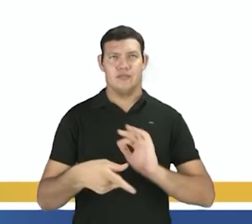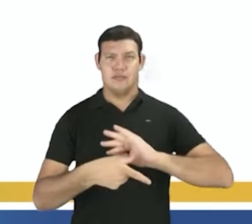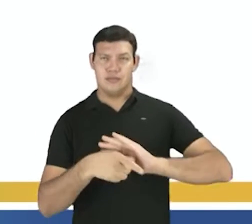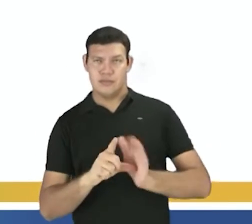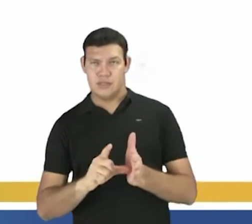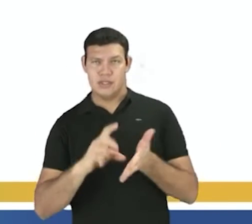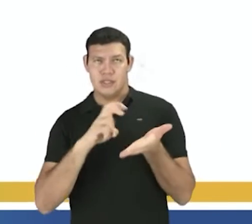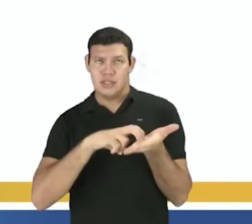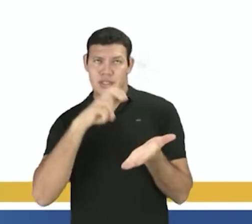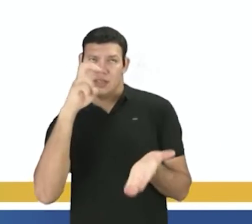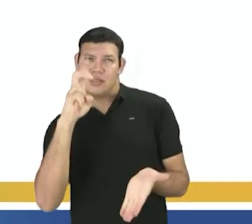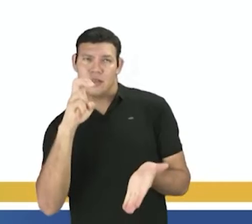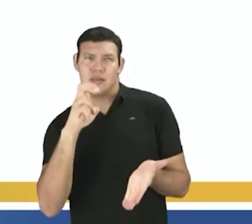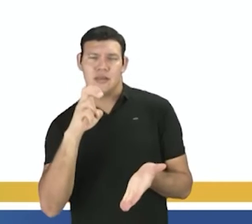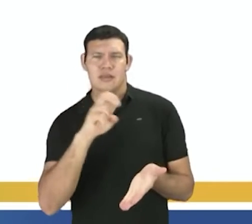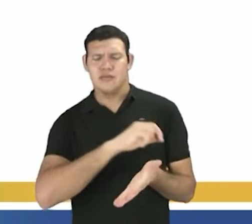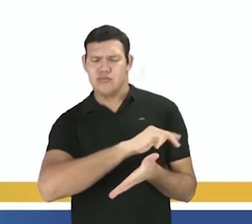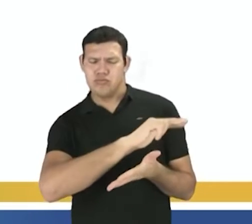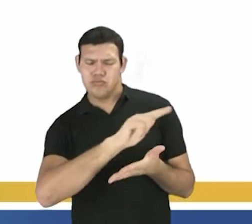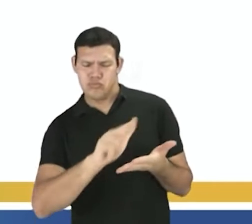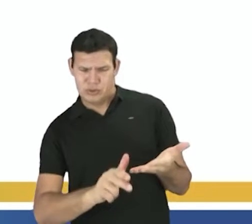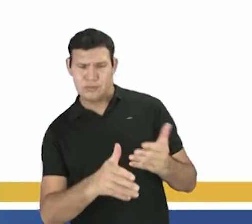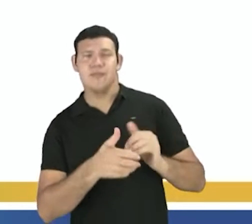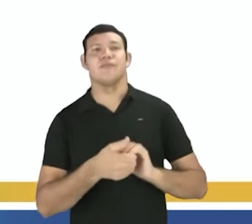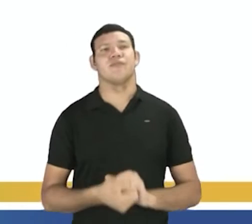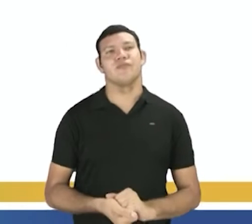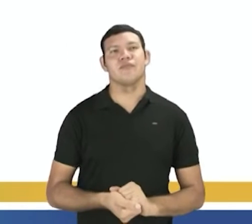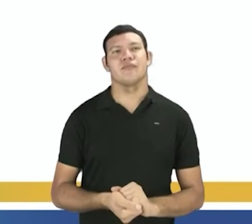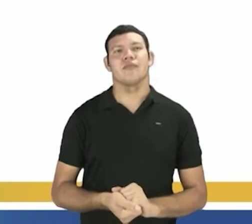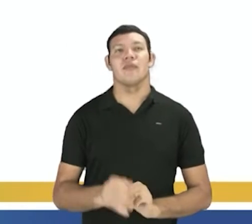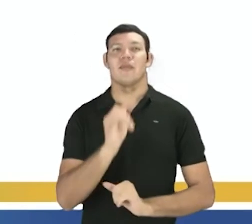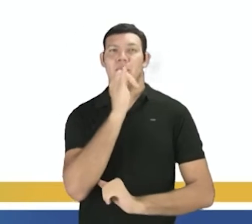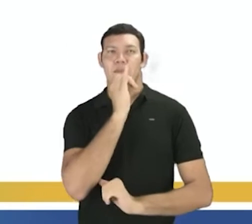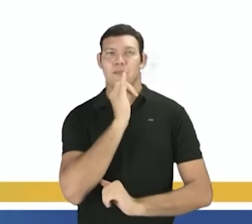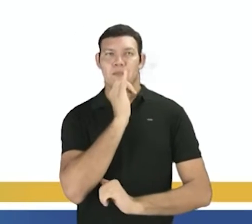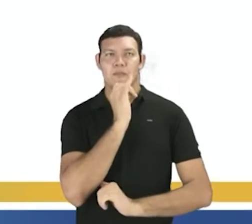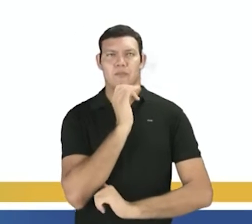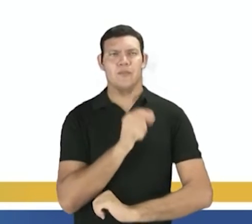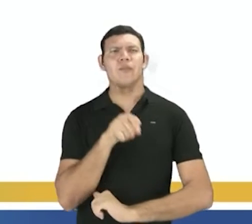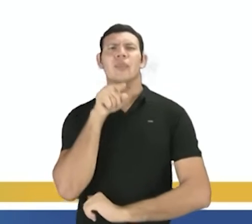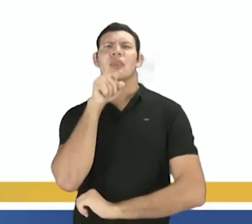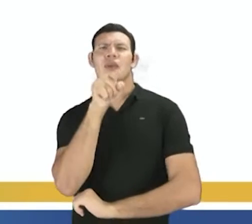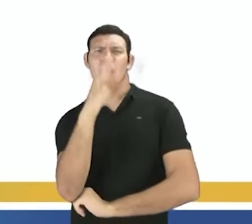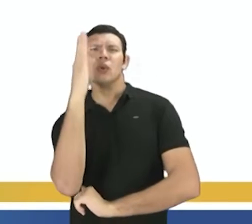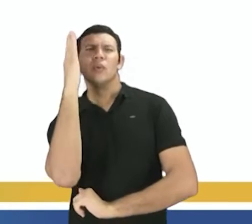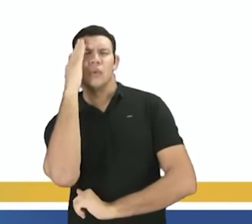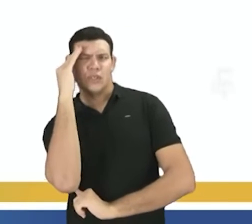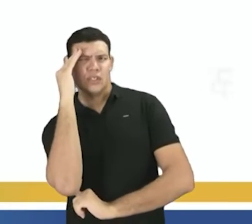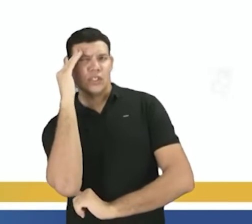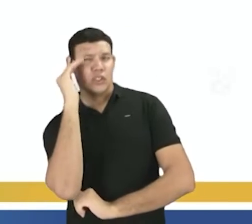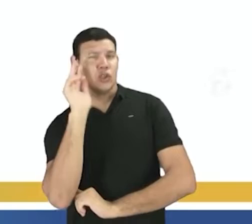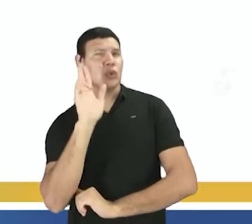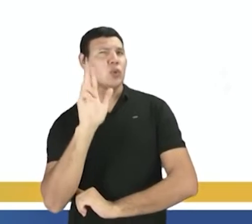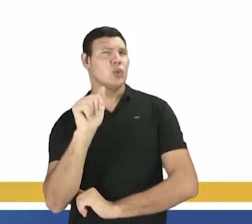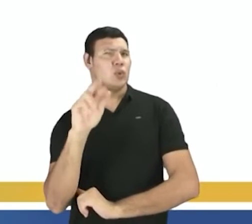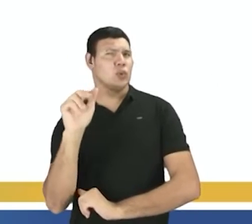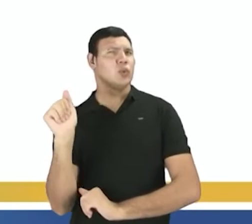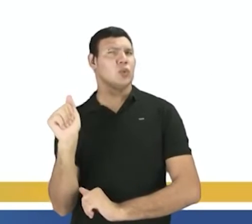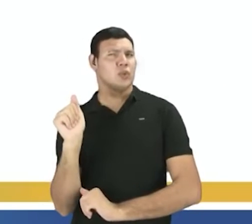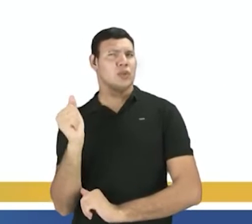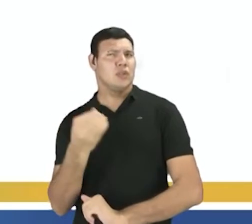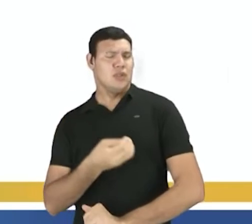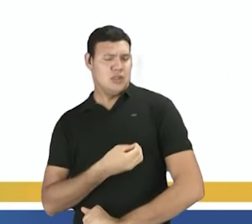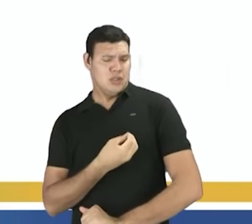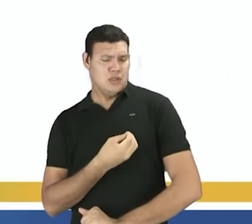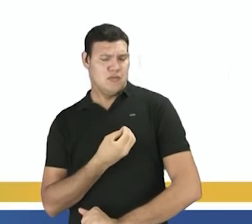sempre, antes, cedo, etc. Exemplo: você sabe que jamais viverei sem